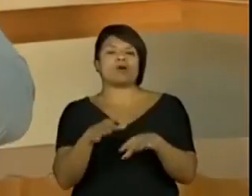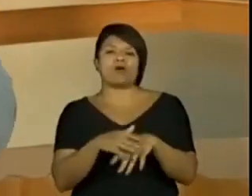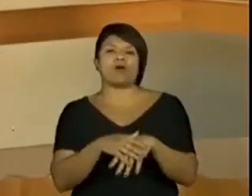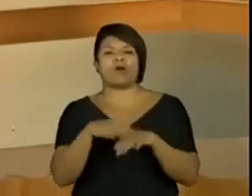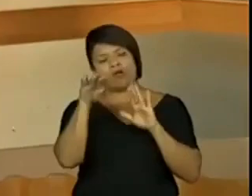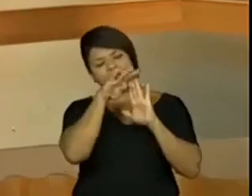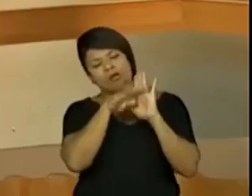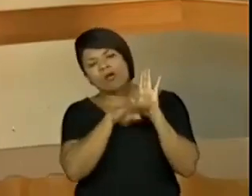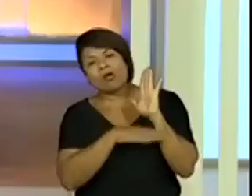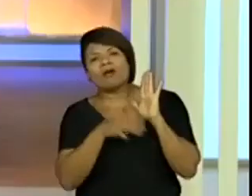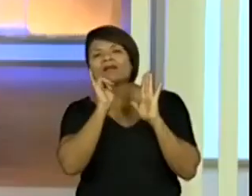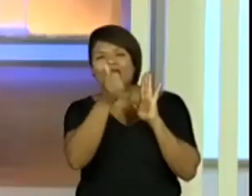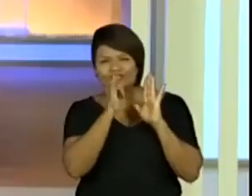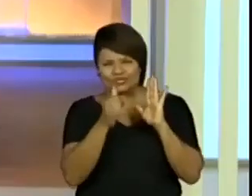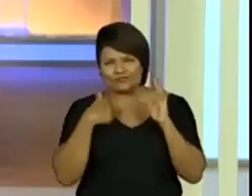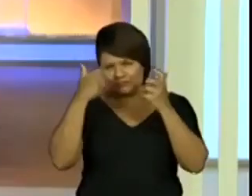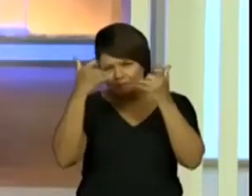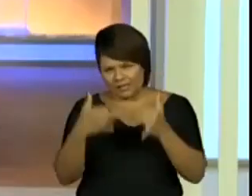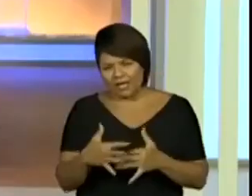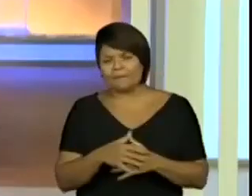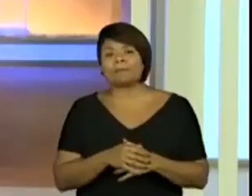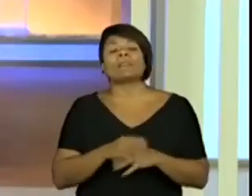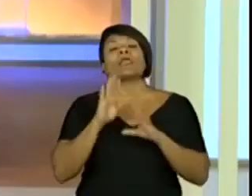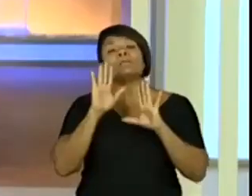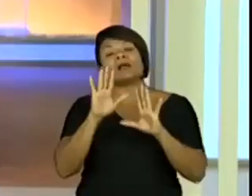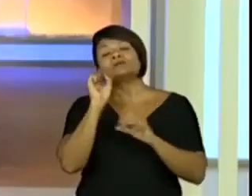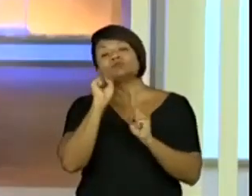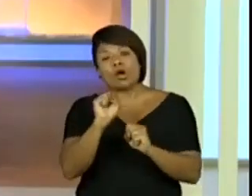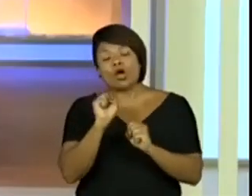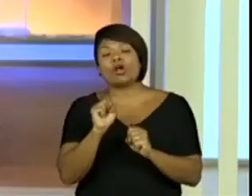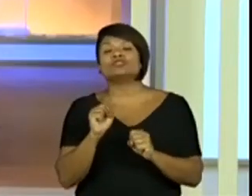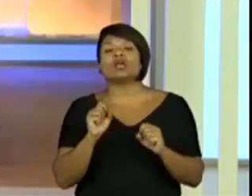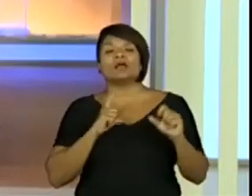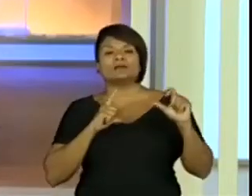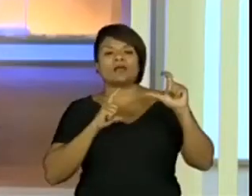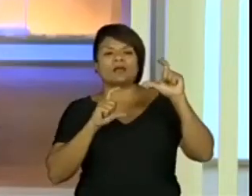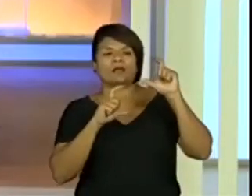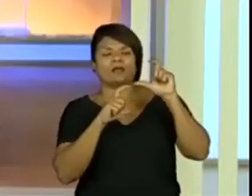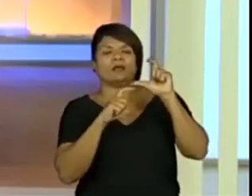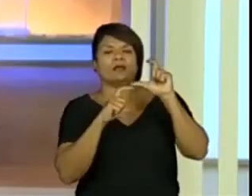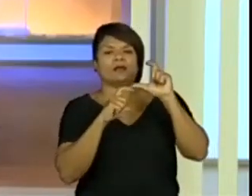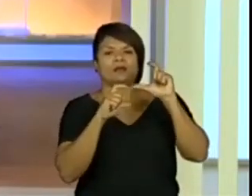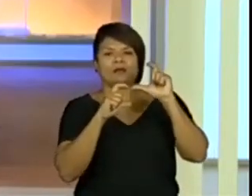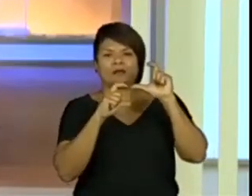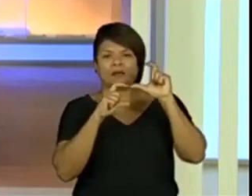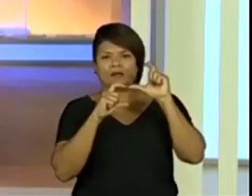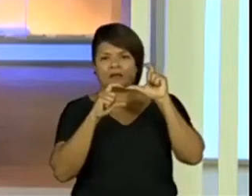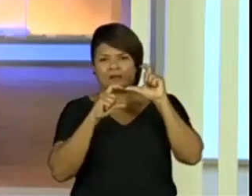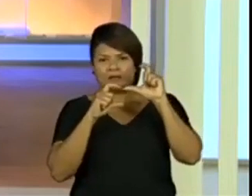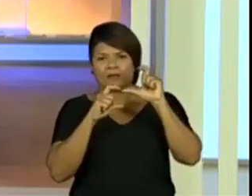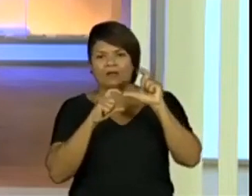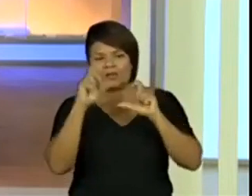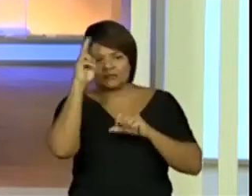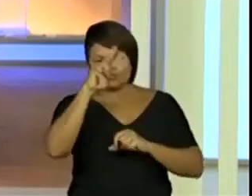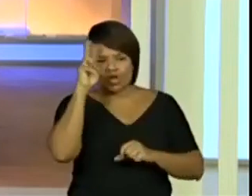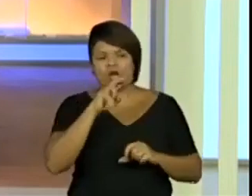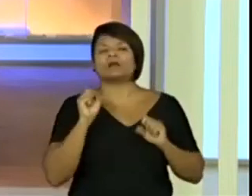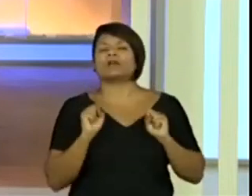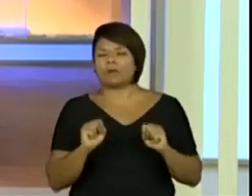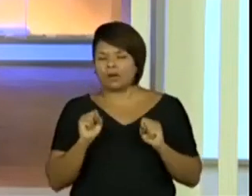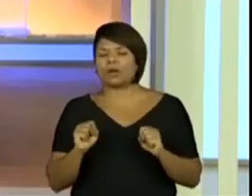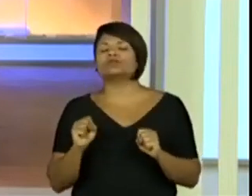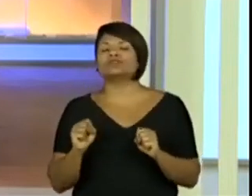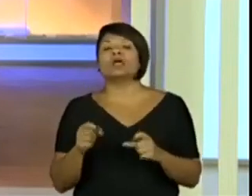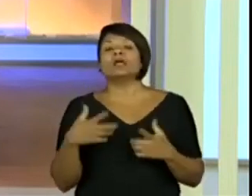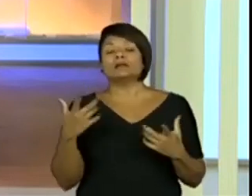da narrativa, mas também pode fazer um HQ, uma história em quadrinhos, delimitar as 2 cidades, como era antes